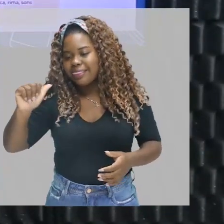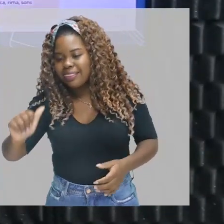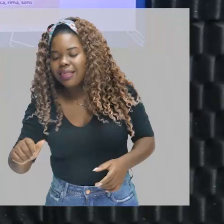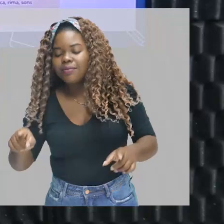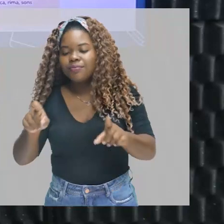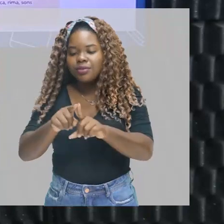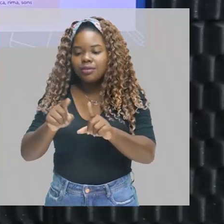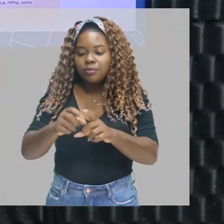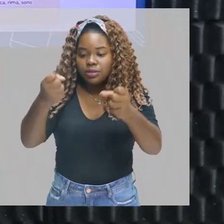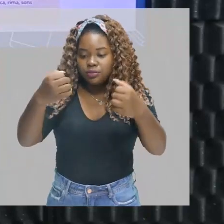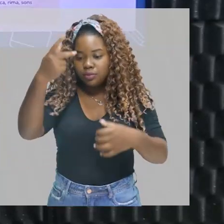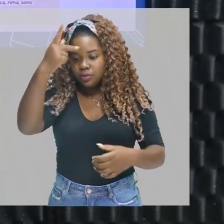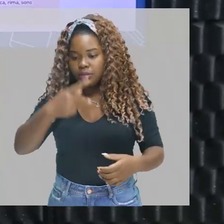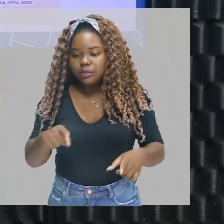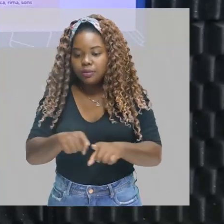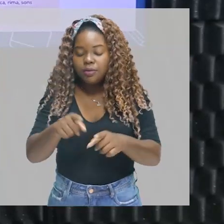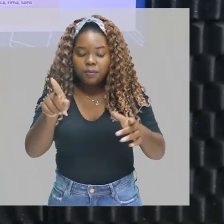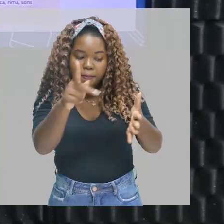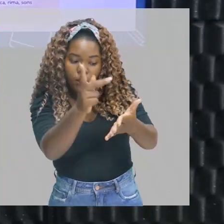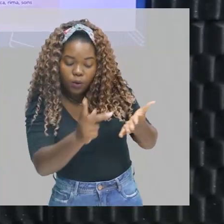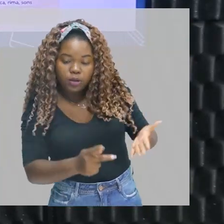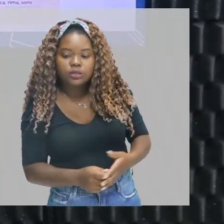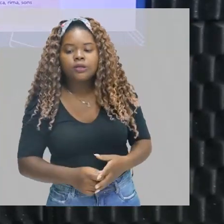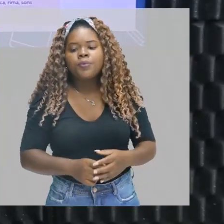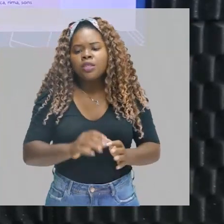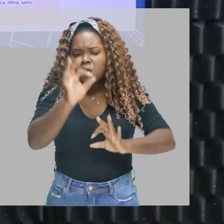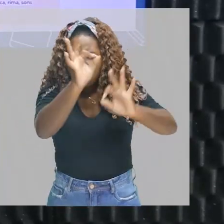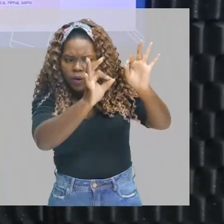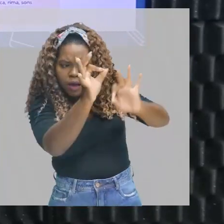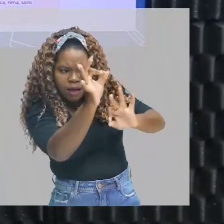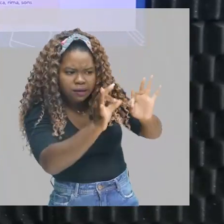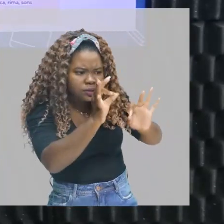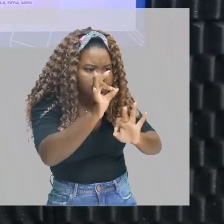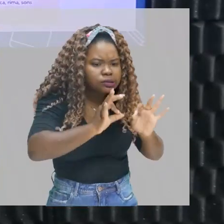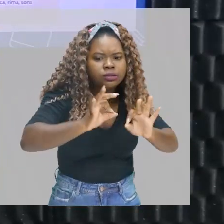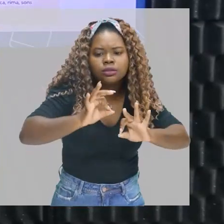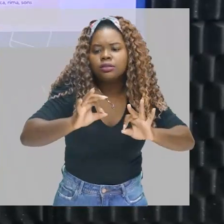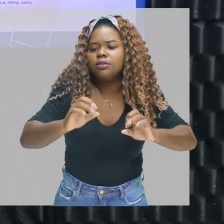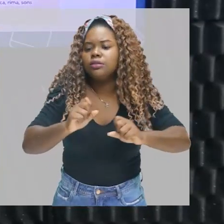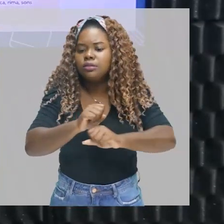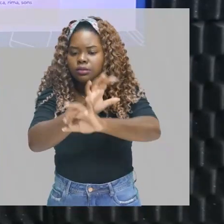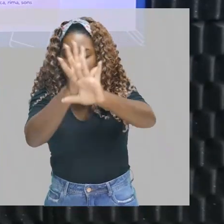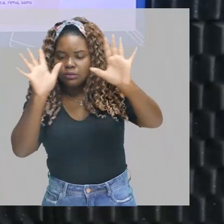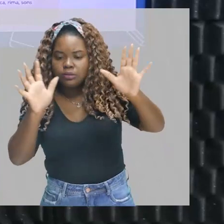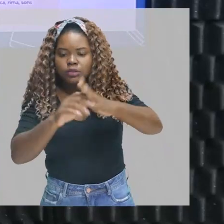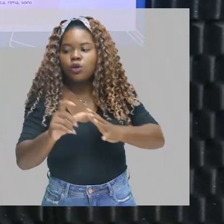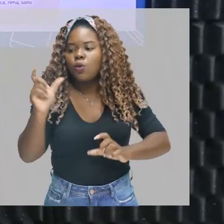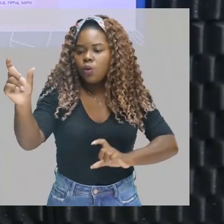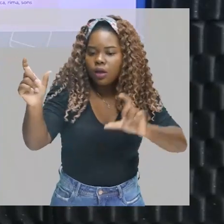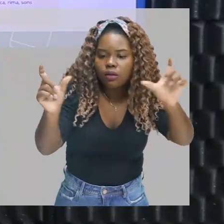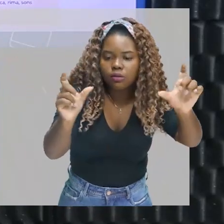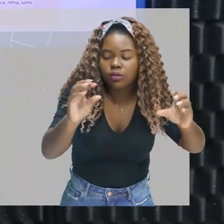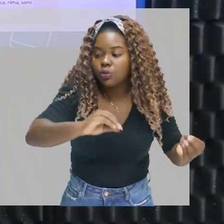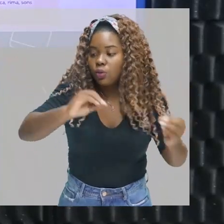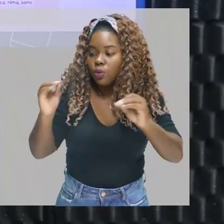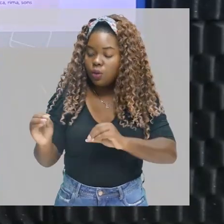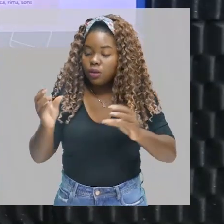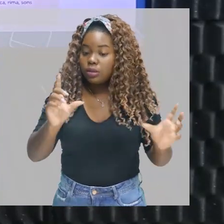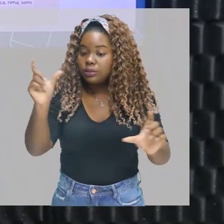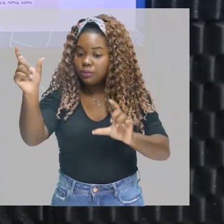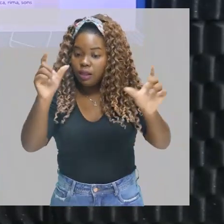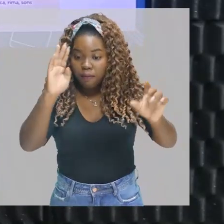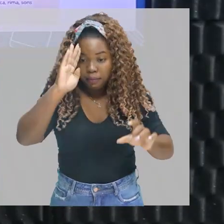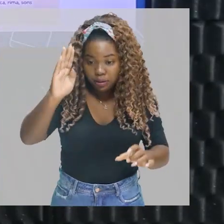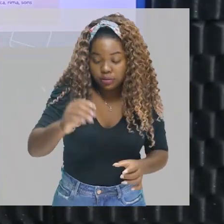façam o quadro resumo de vocês, façam o mapa mental de vocês, coloquem as palavras que são principais da forma que vocês